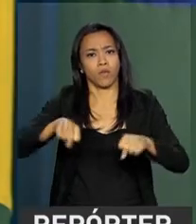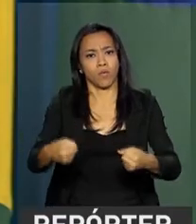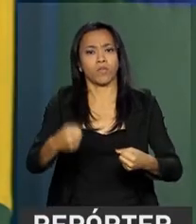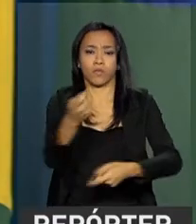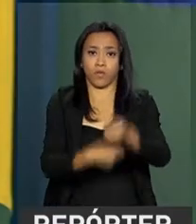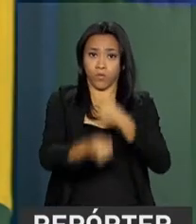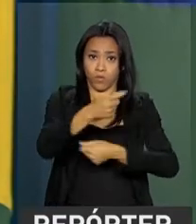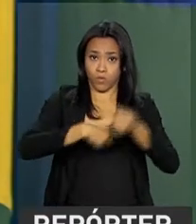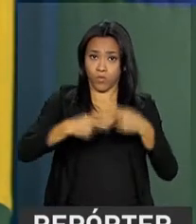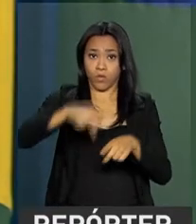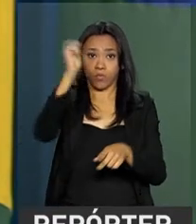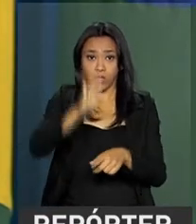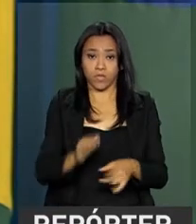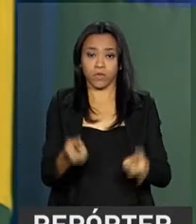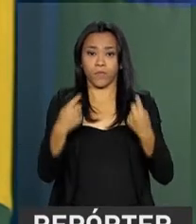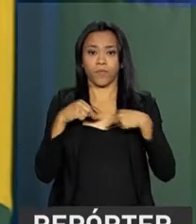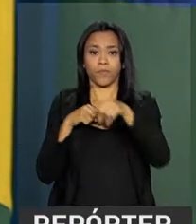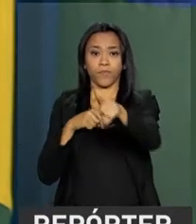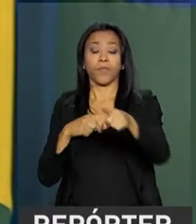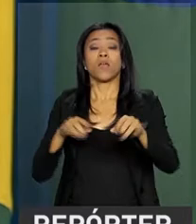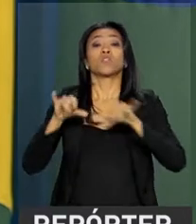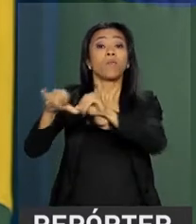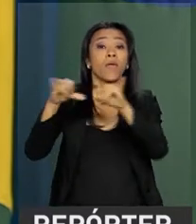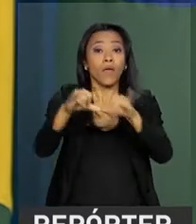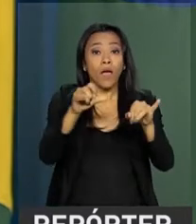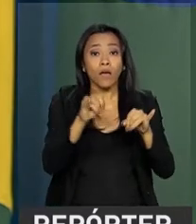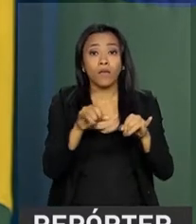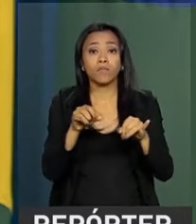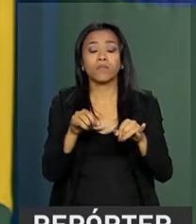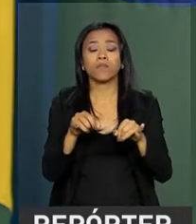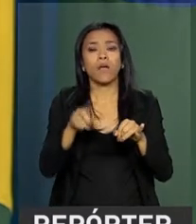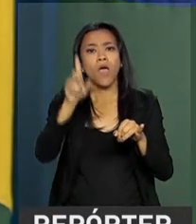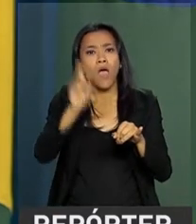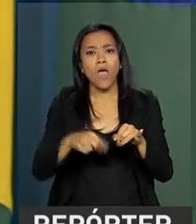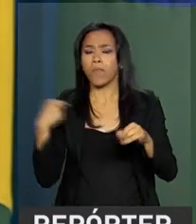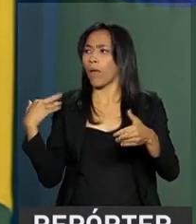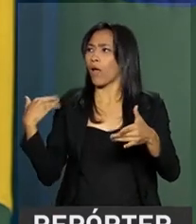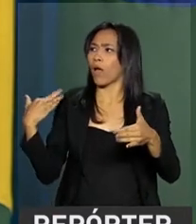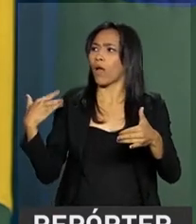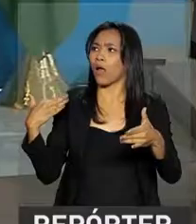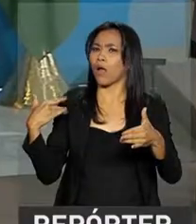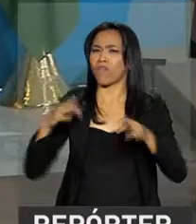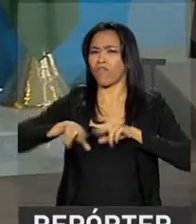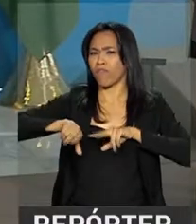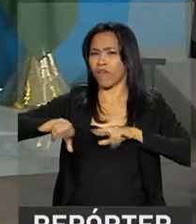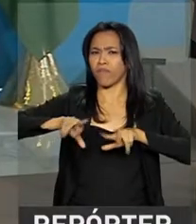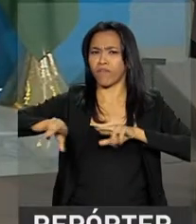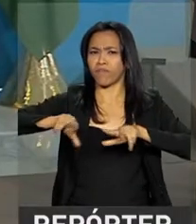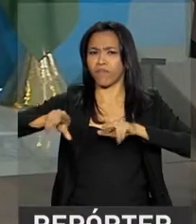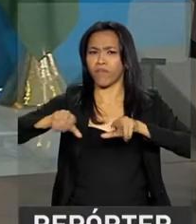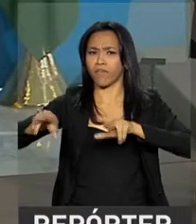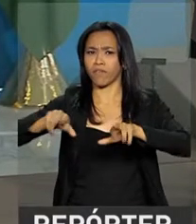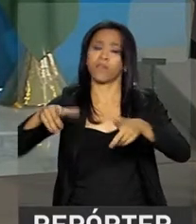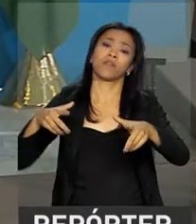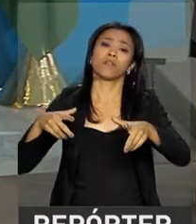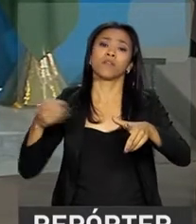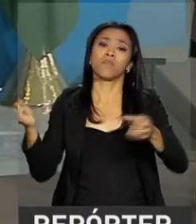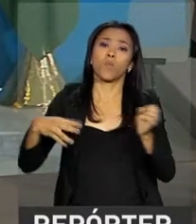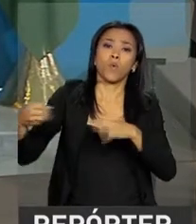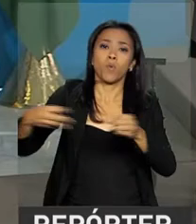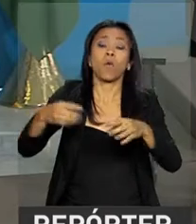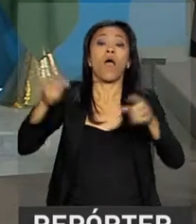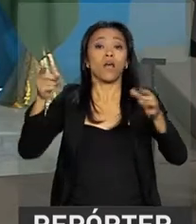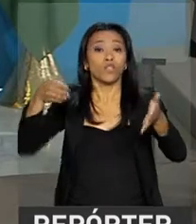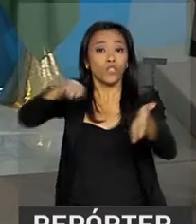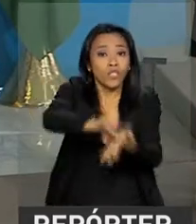varejo é o último elo de uma longa cadeia de produção e distribuição do varejo que